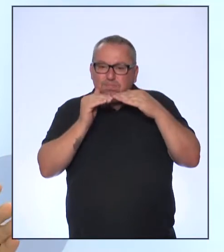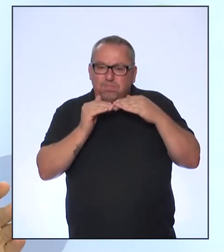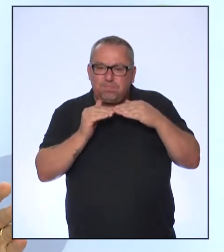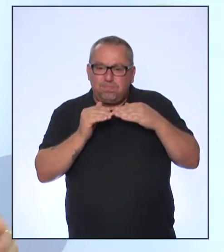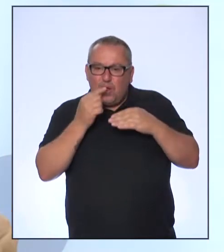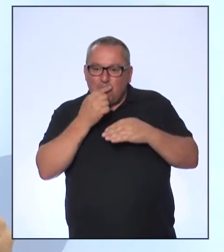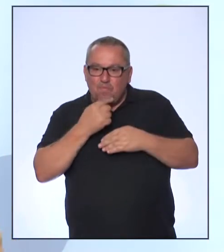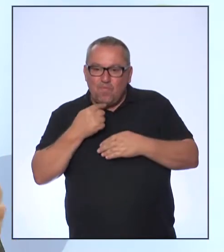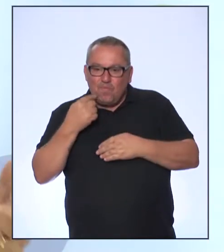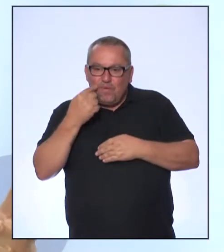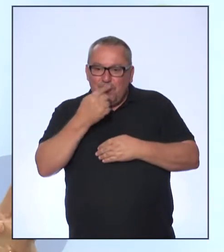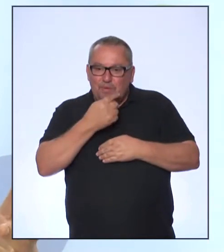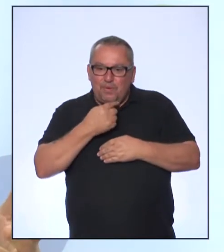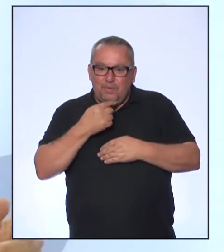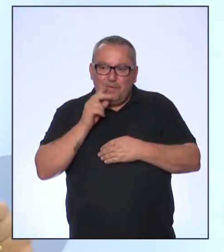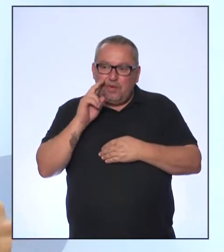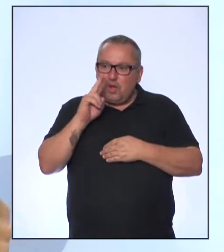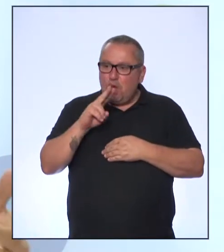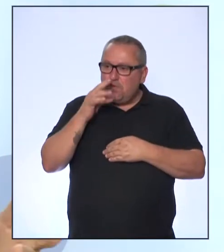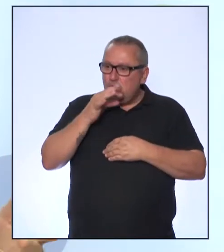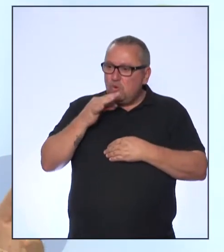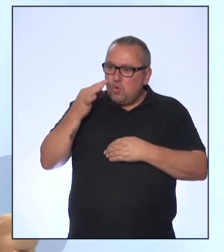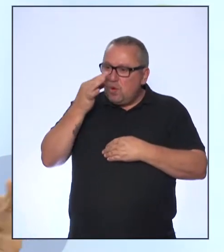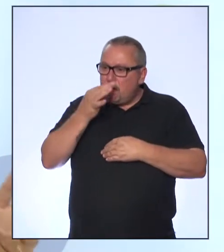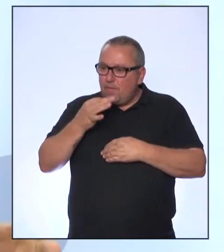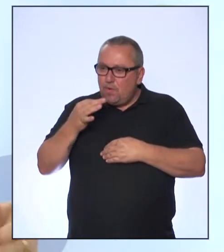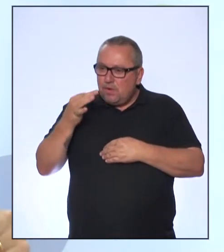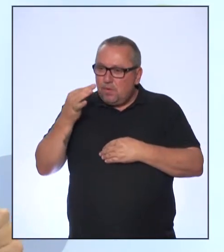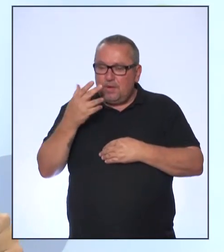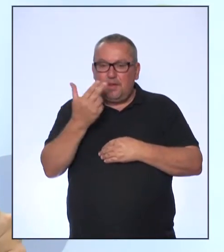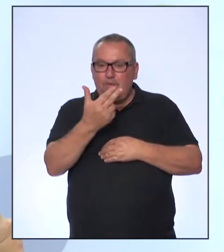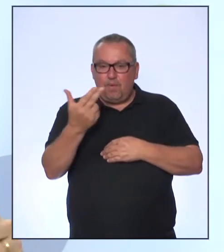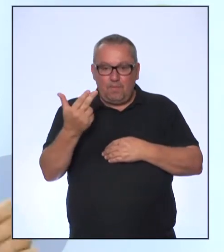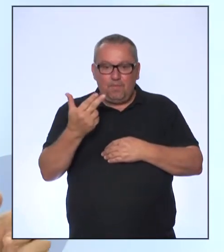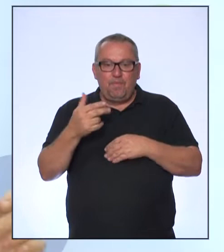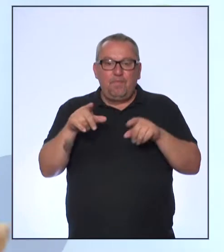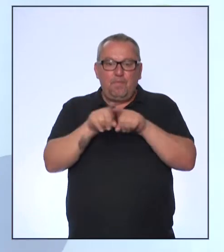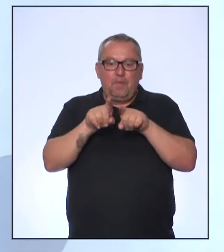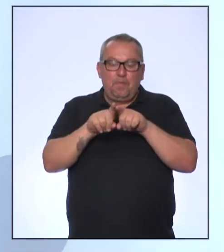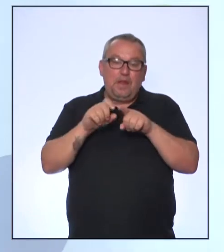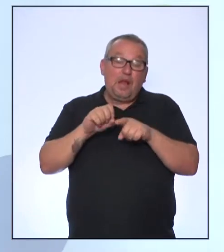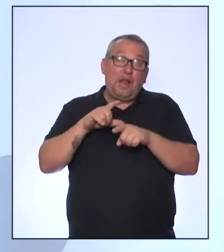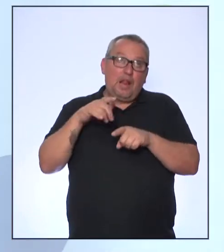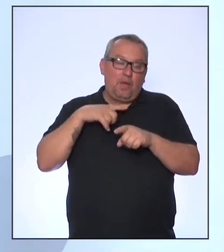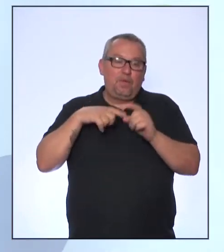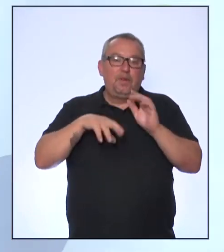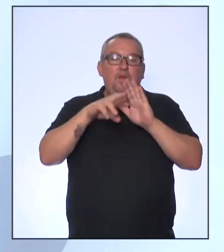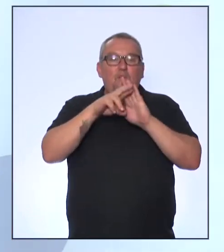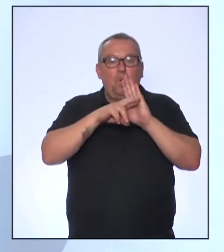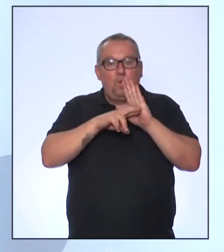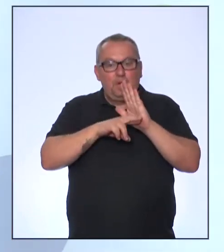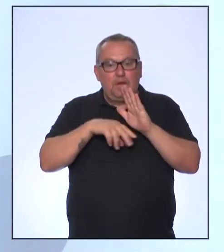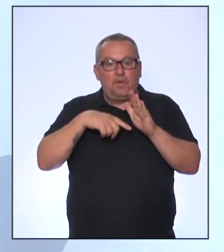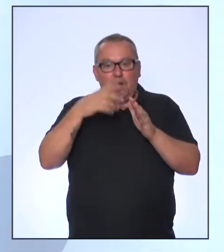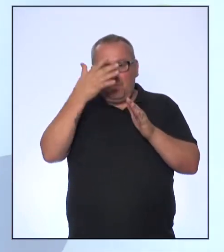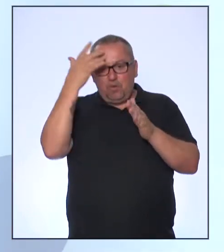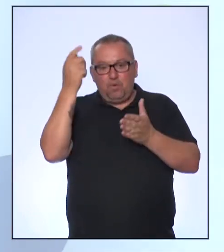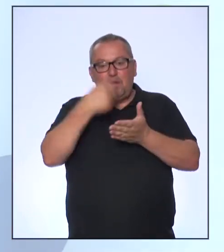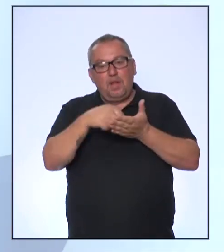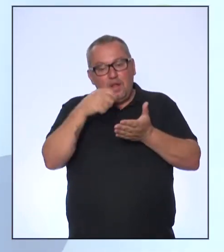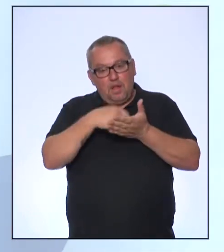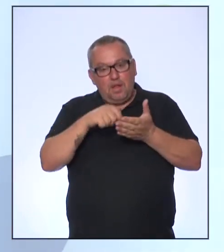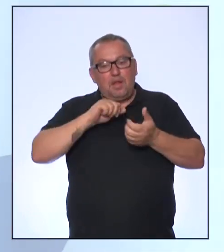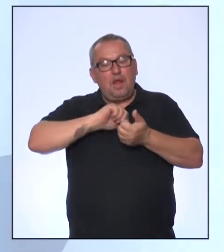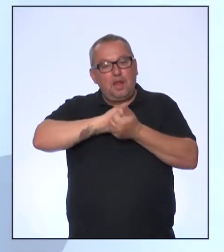essa observação. Ele olha o ator, vê qual é o movimento da boca e faz essa adaptação. Claro que você tem um roteiro ali, tem alguém que escreveu e adaptou